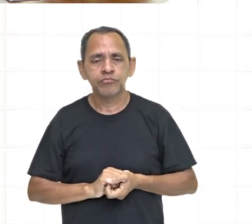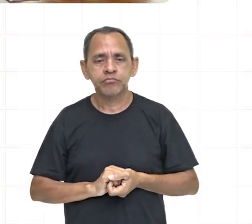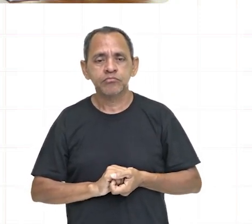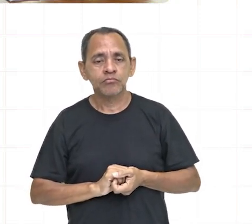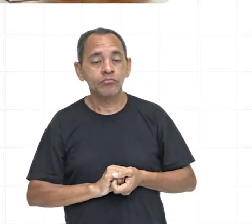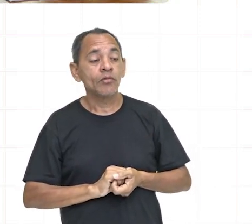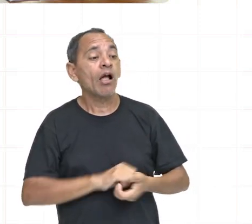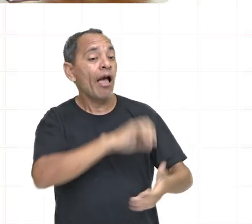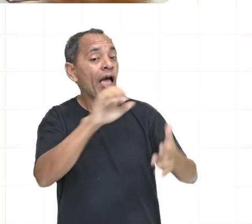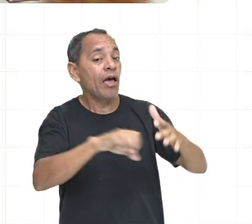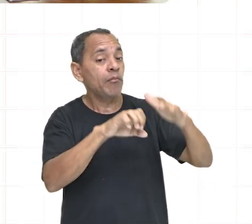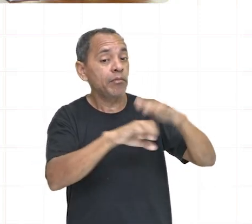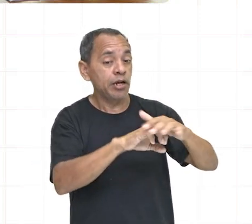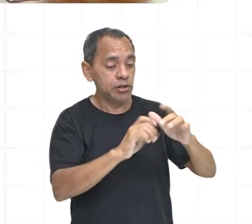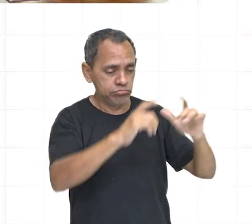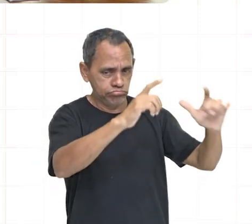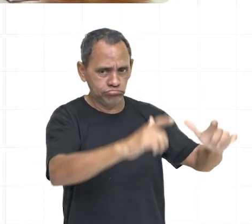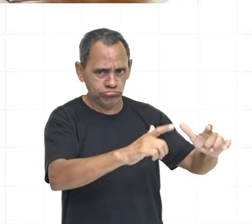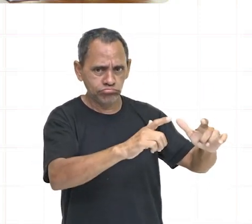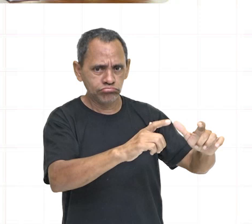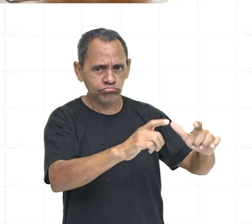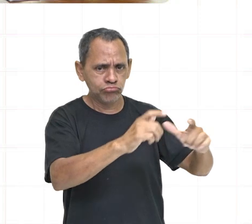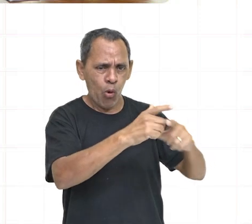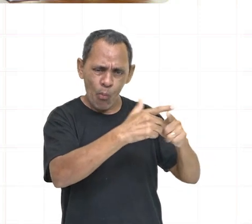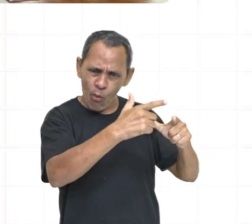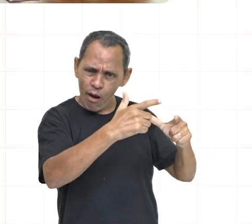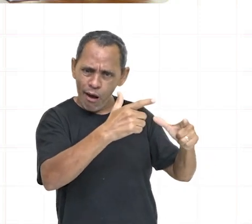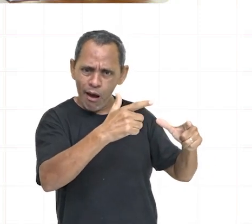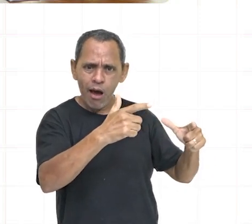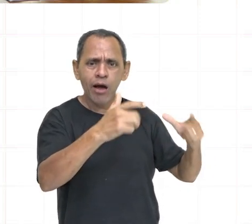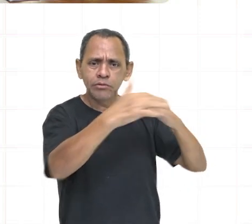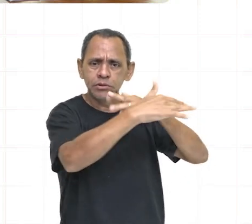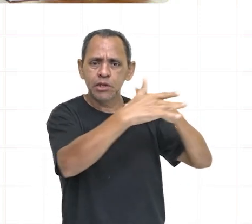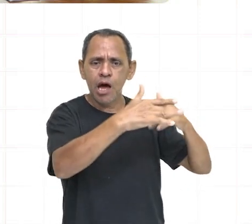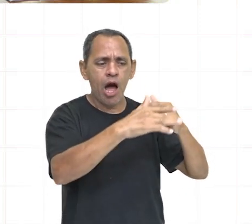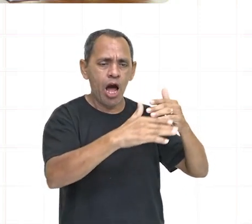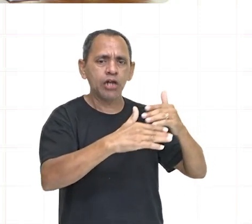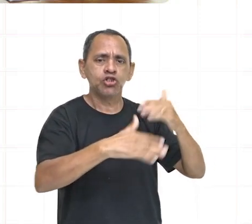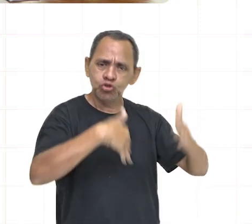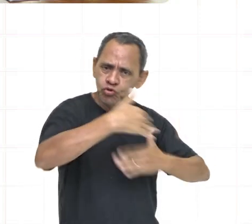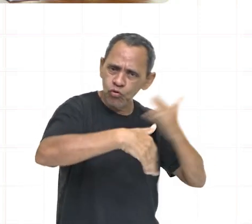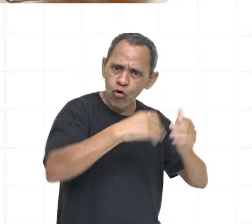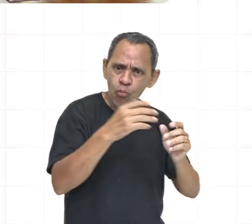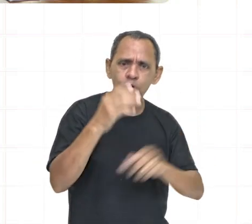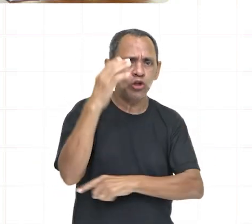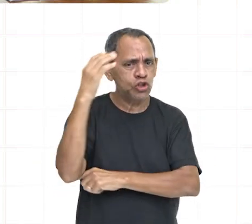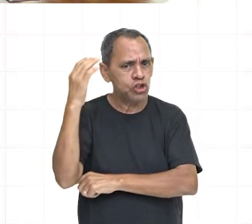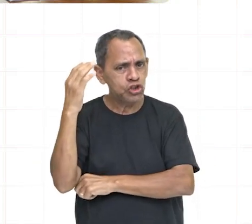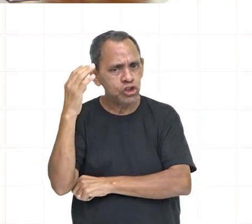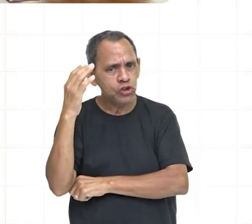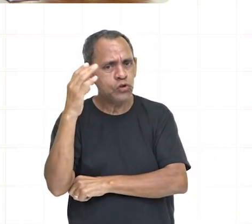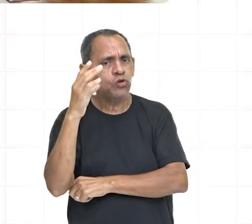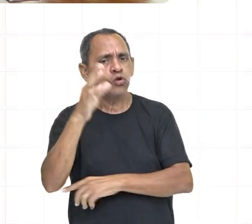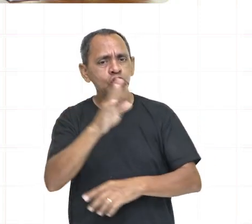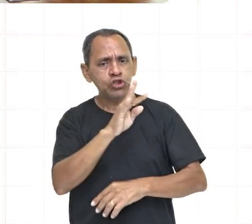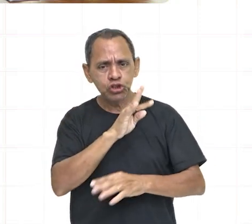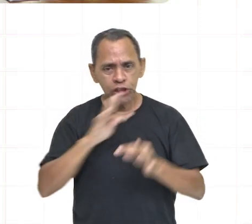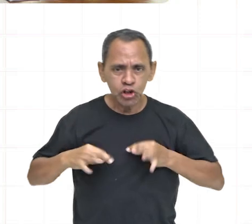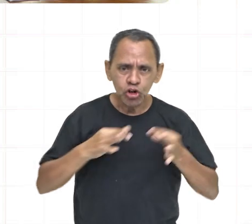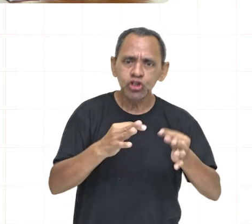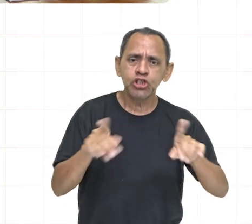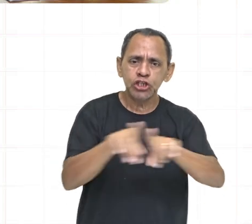da abertura da nossa aula. Com o desenvolvimento científico e tecnológico, através de pesquisas lá em